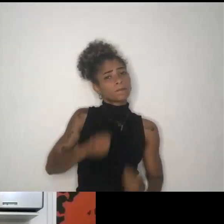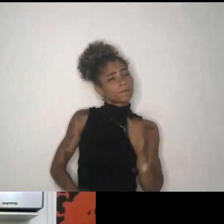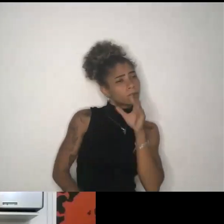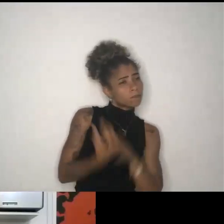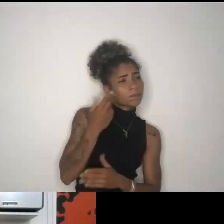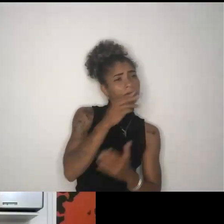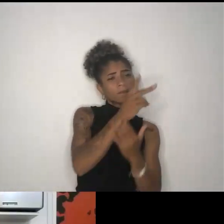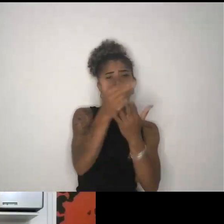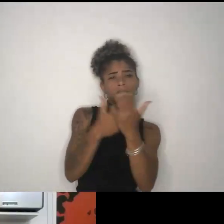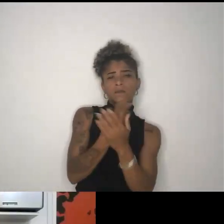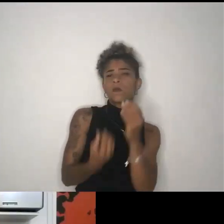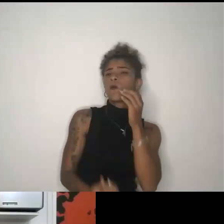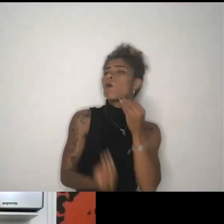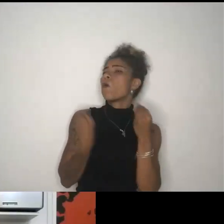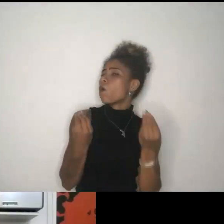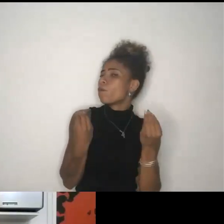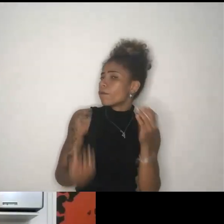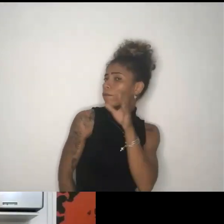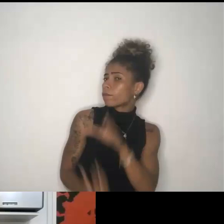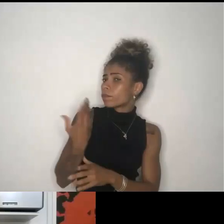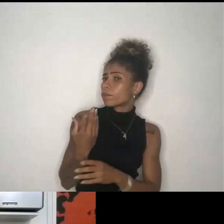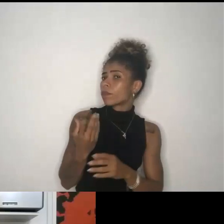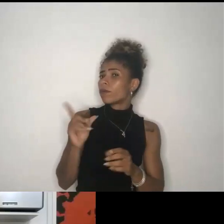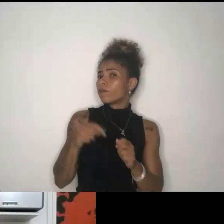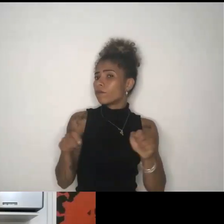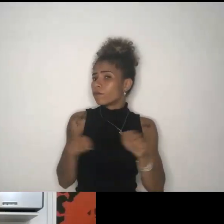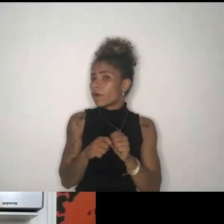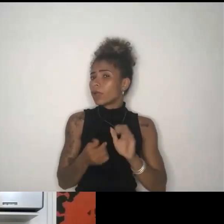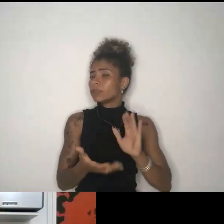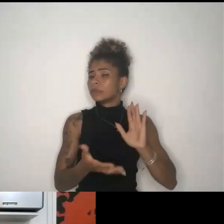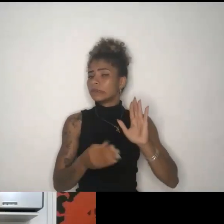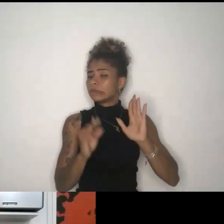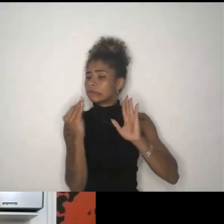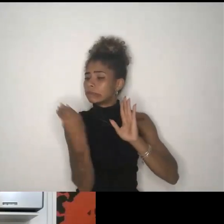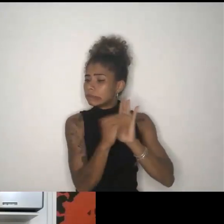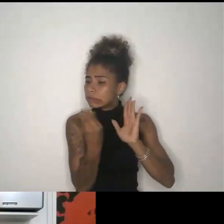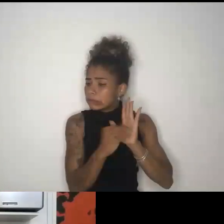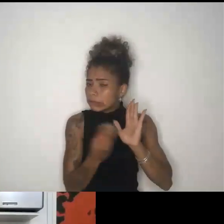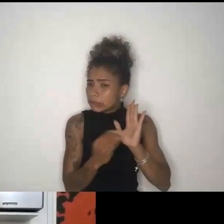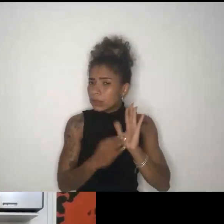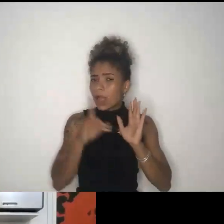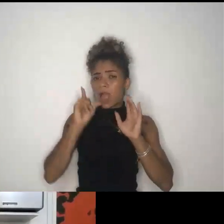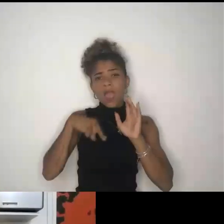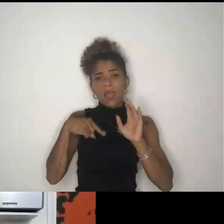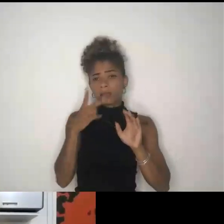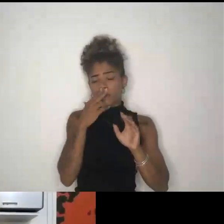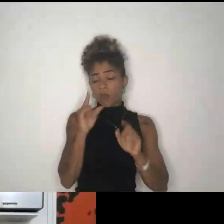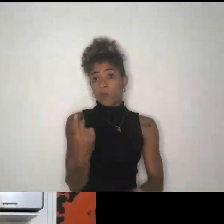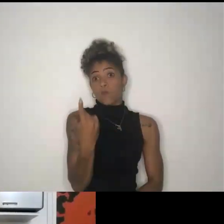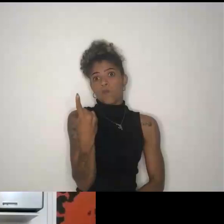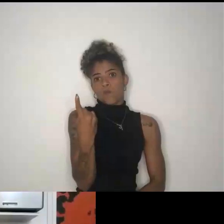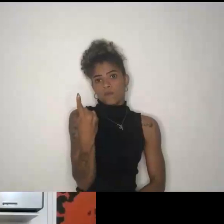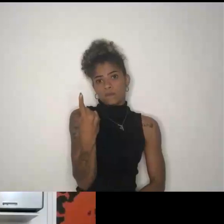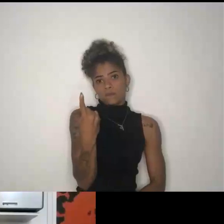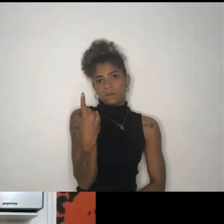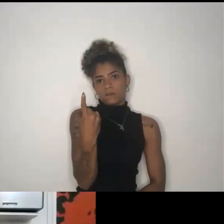pouco como é que vai ser construído isso aí vai fazendo um raft um desenho é tudo é assim né uma célula que começa